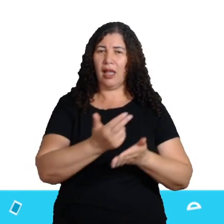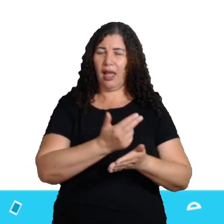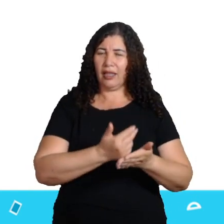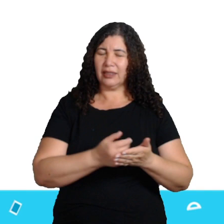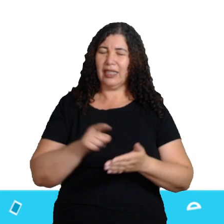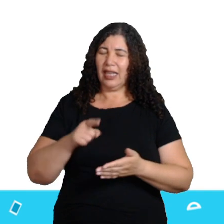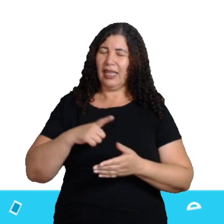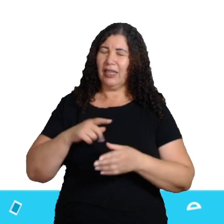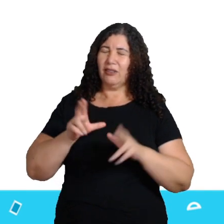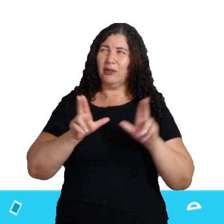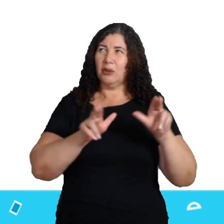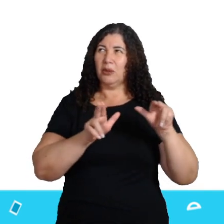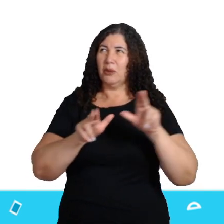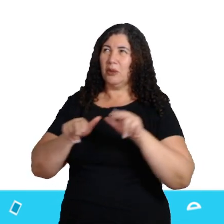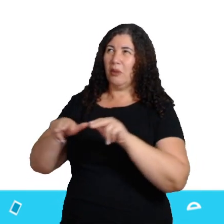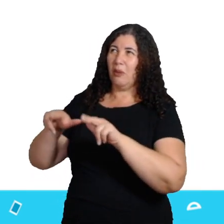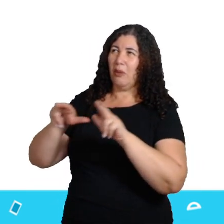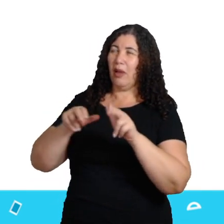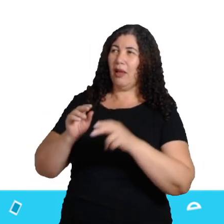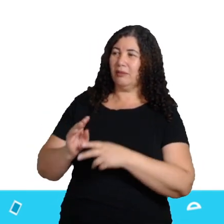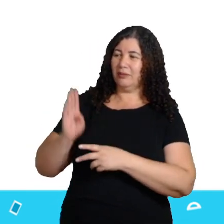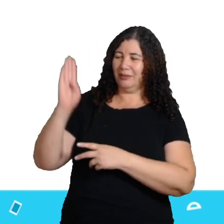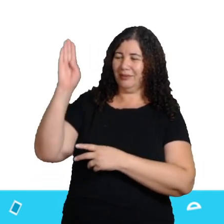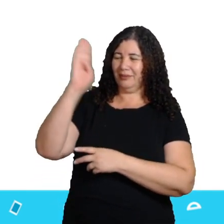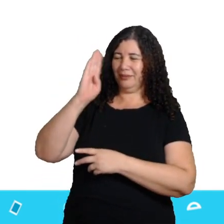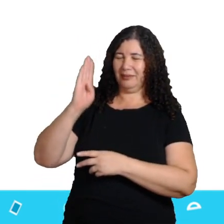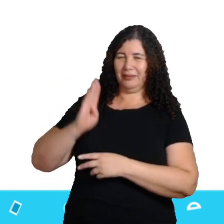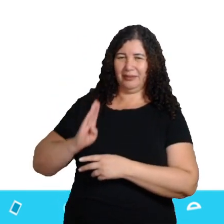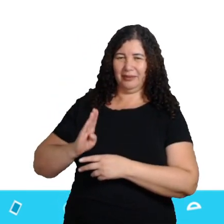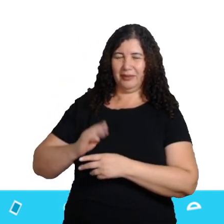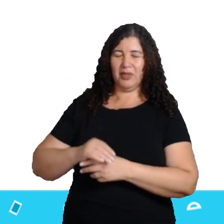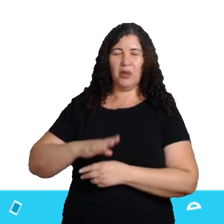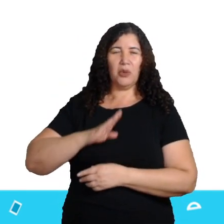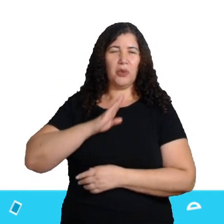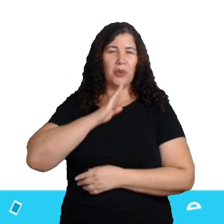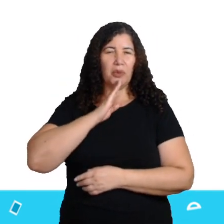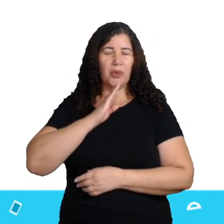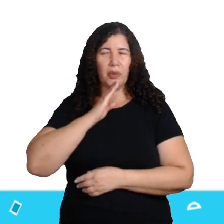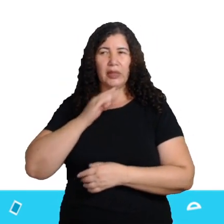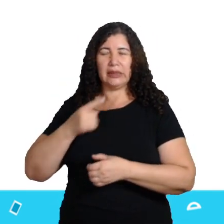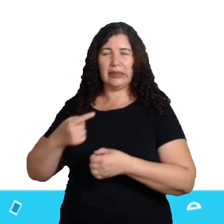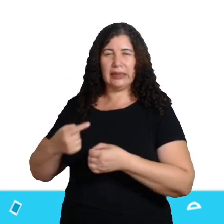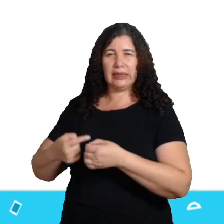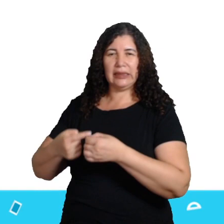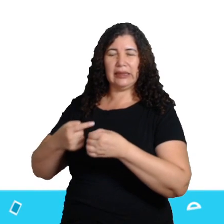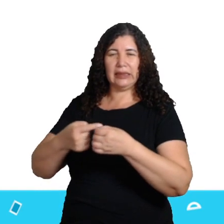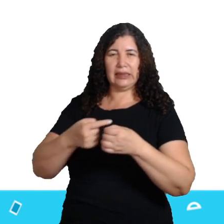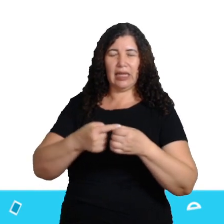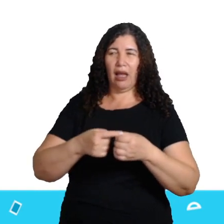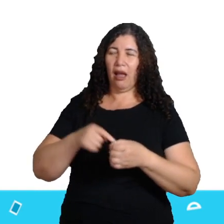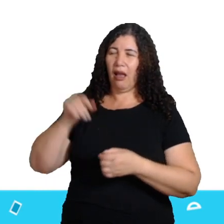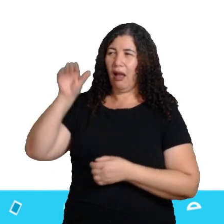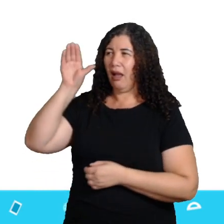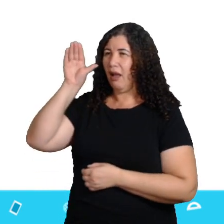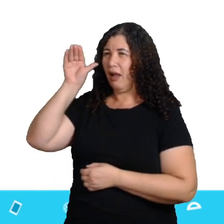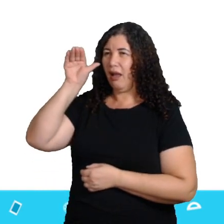fez viajar pelo Brasil. Conheceu cidades